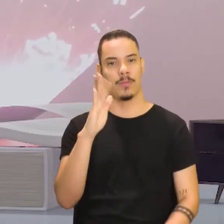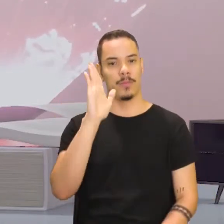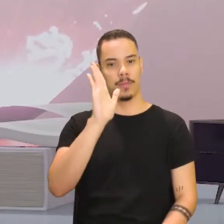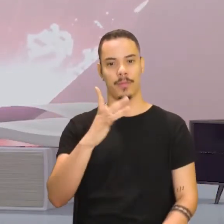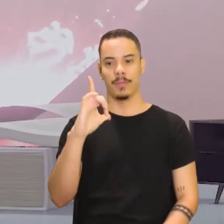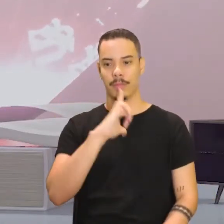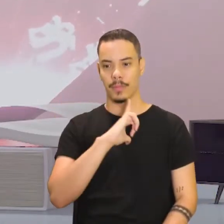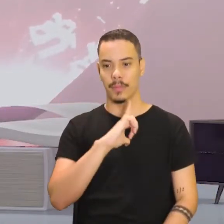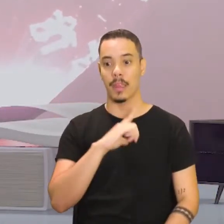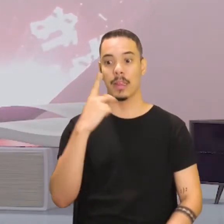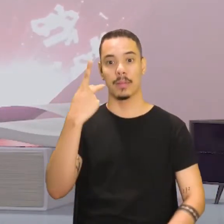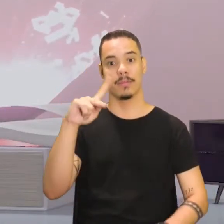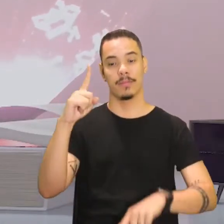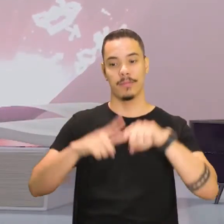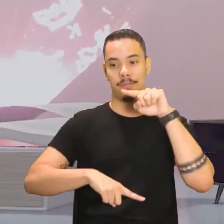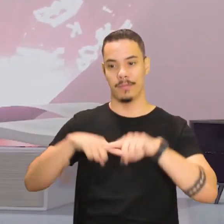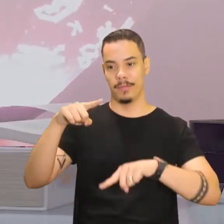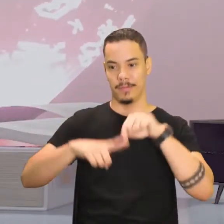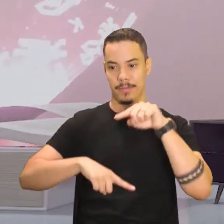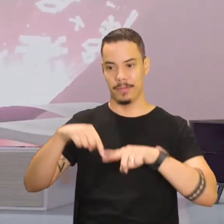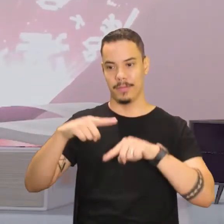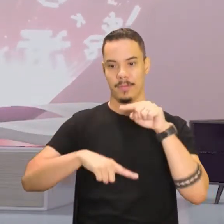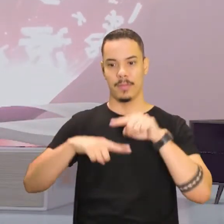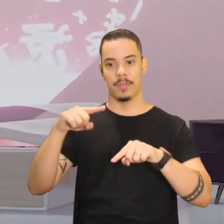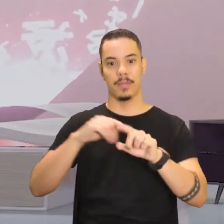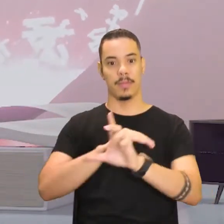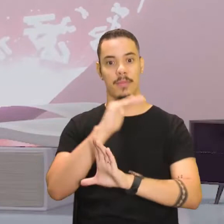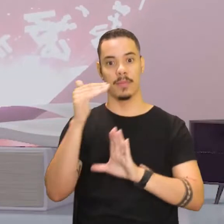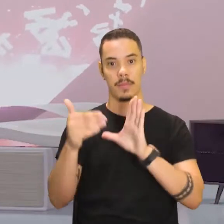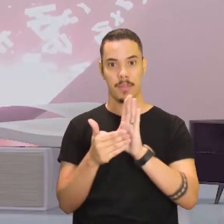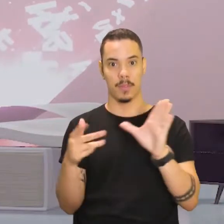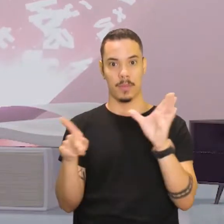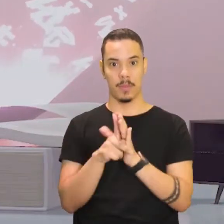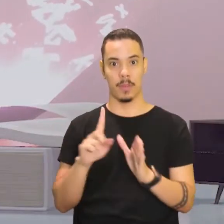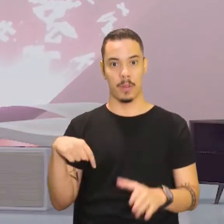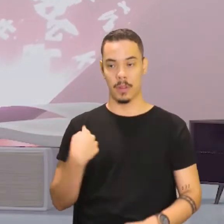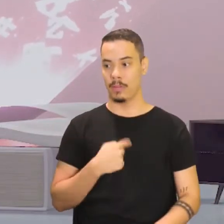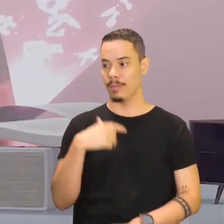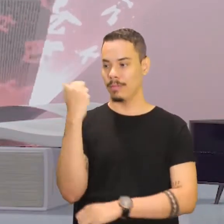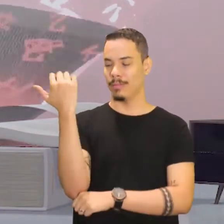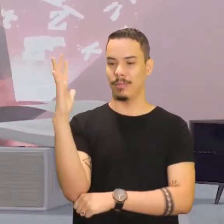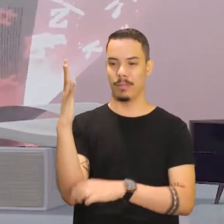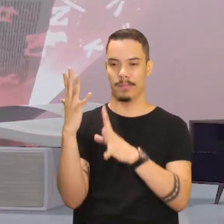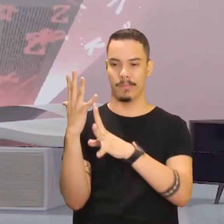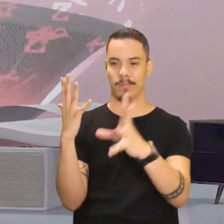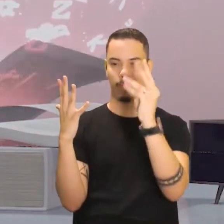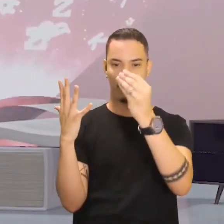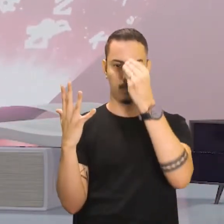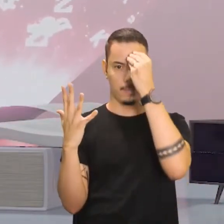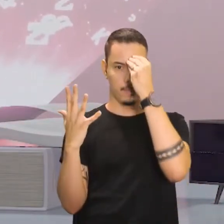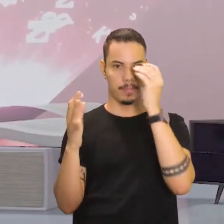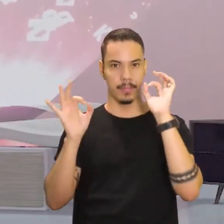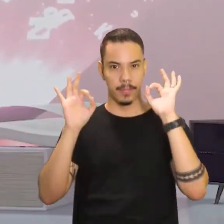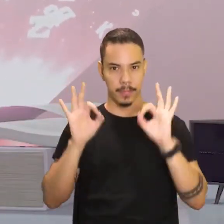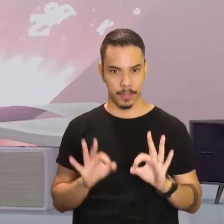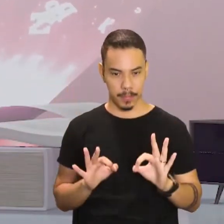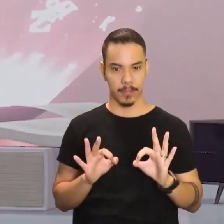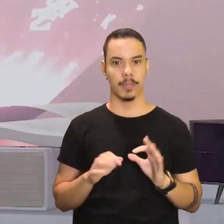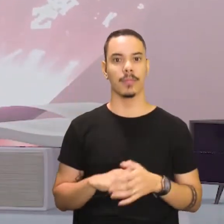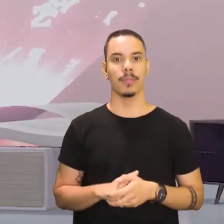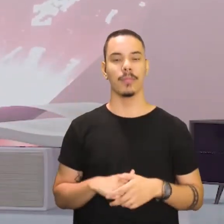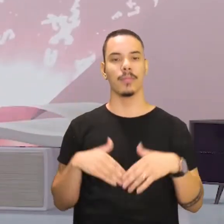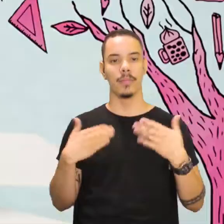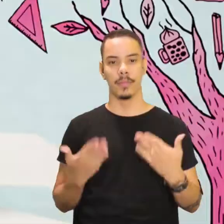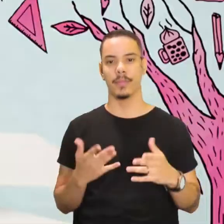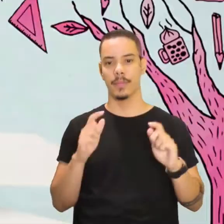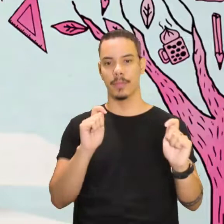o seu material para compor a nossa árvore do conhecimento. Belezinha? Então vamos